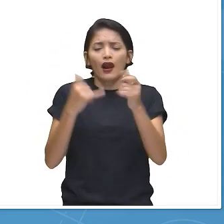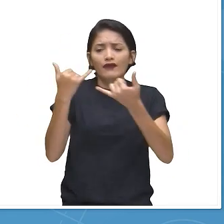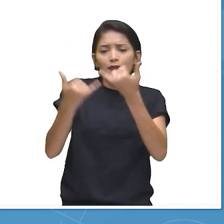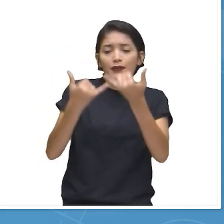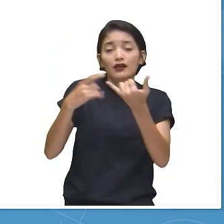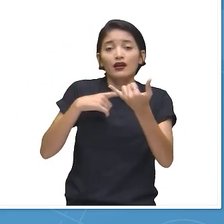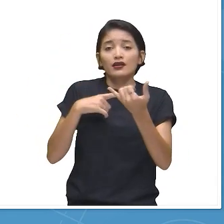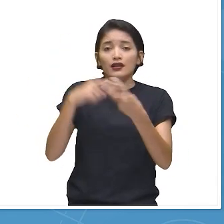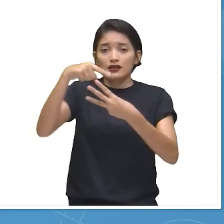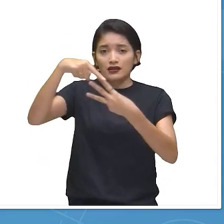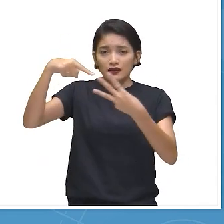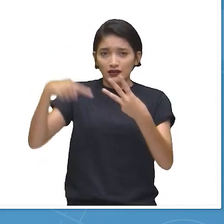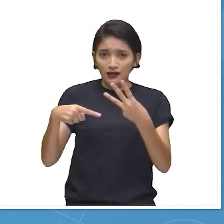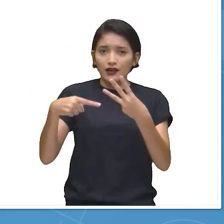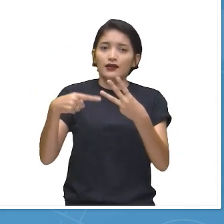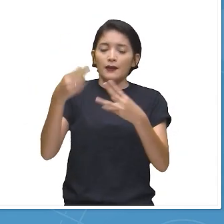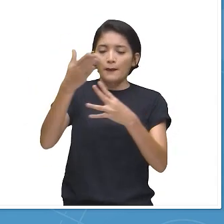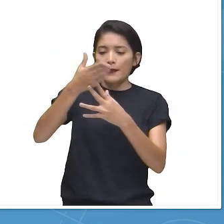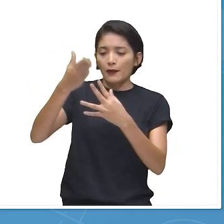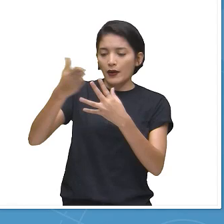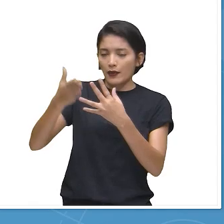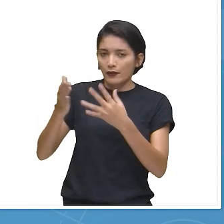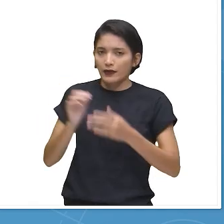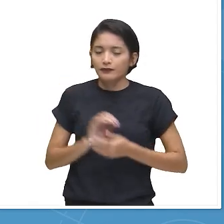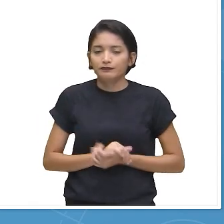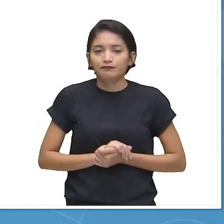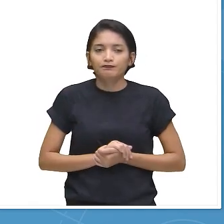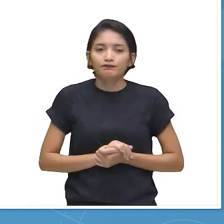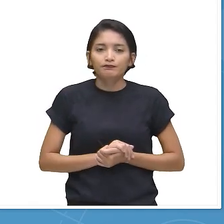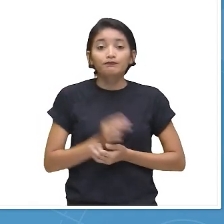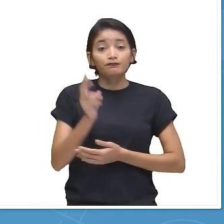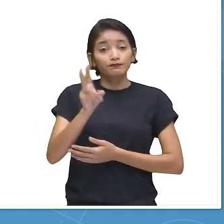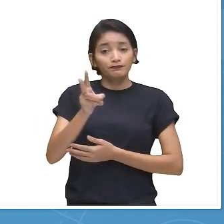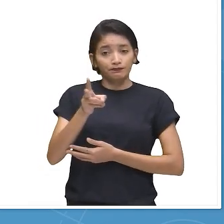3 sílabas. Muito bem. Seguindo, então,